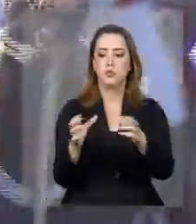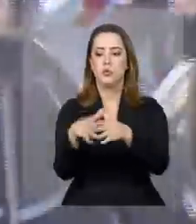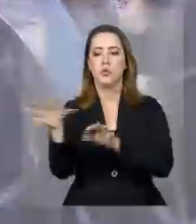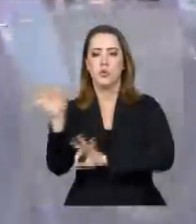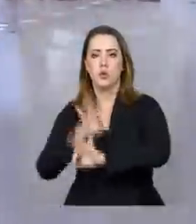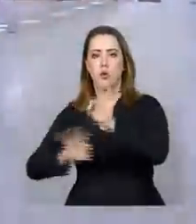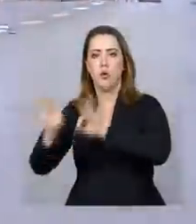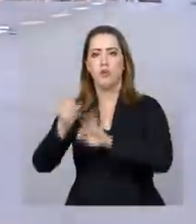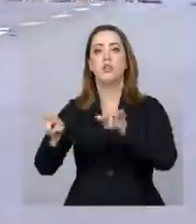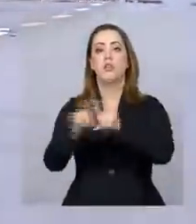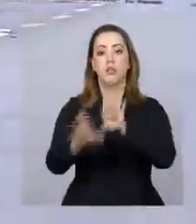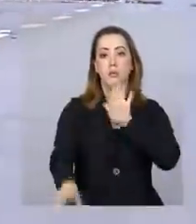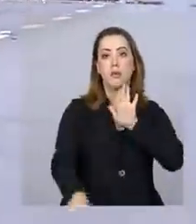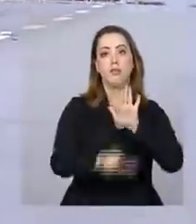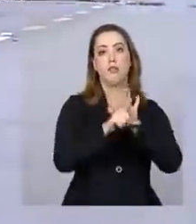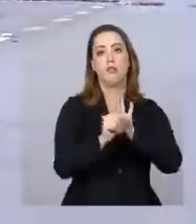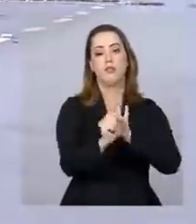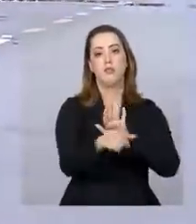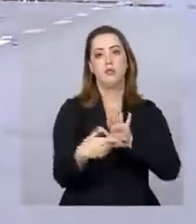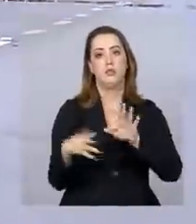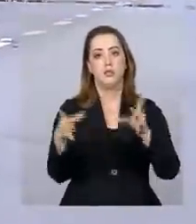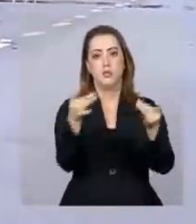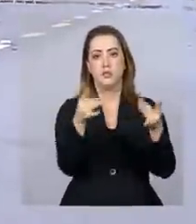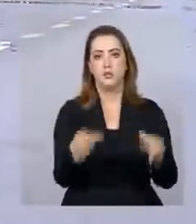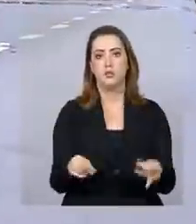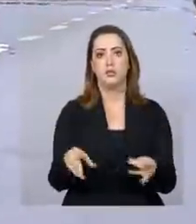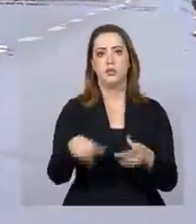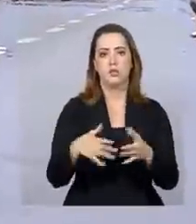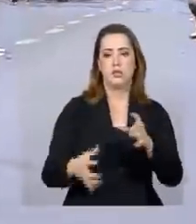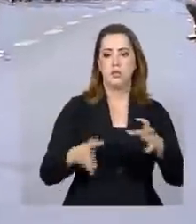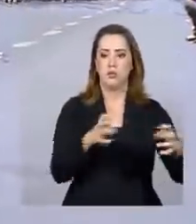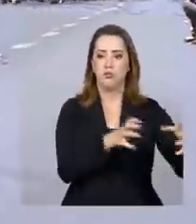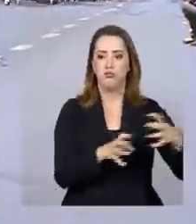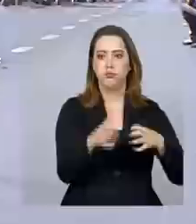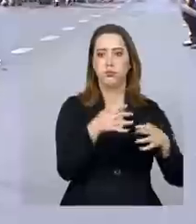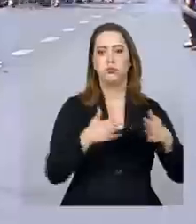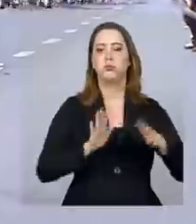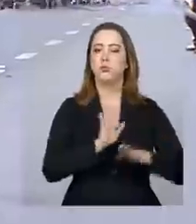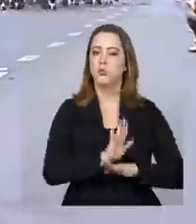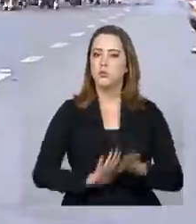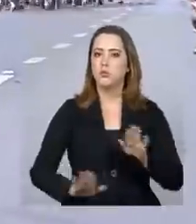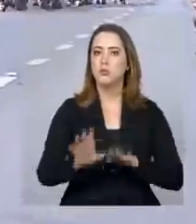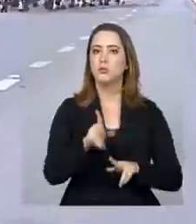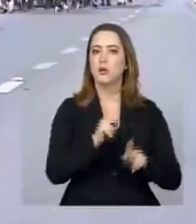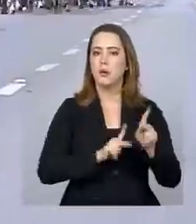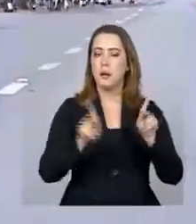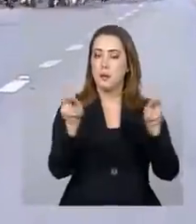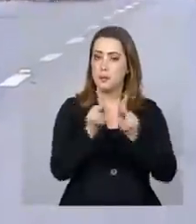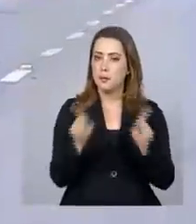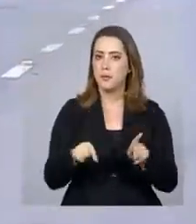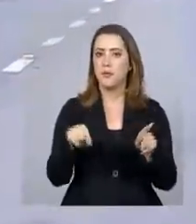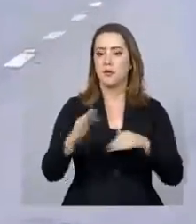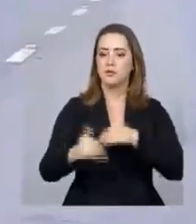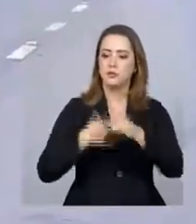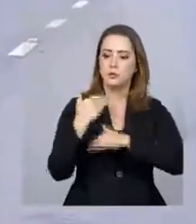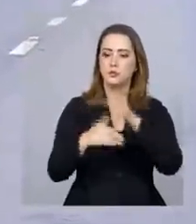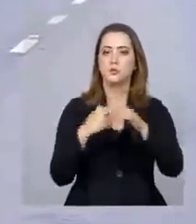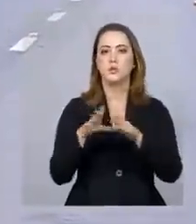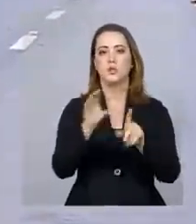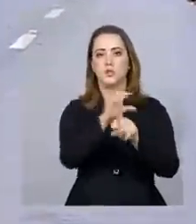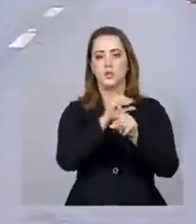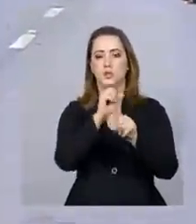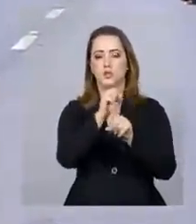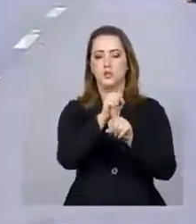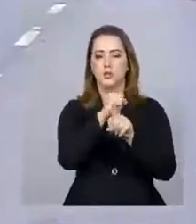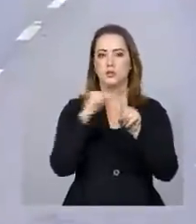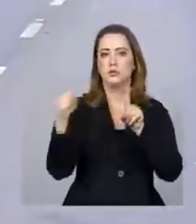e da ordem, destacando-se o controle de distúrbios e contribui para a formação do cidadão brasileiro e a manutenção das